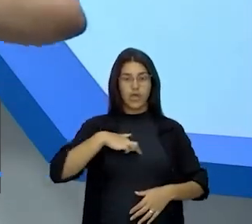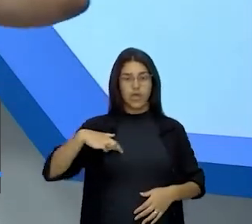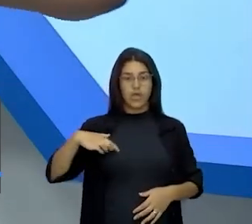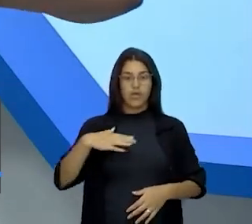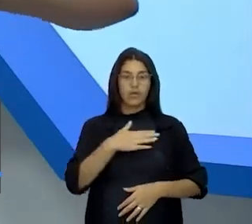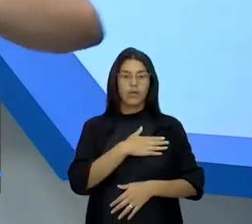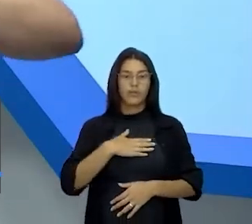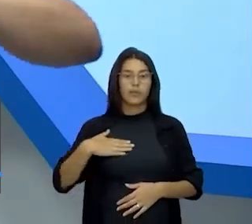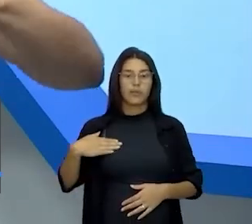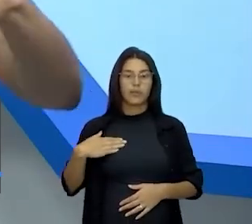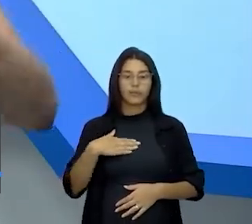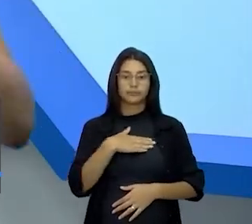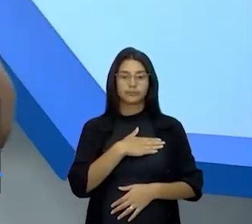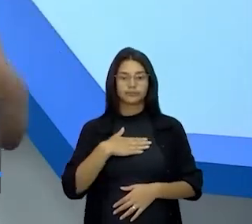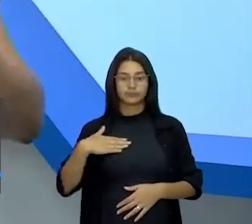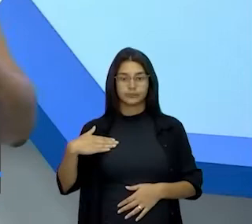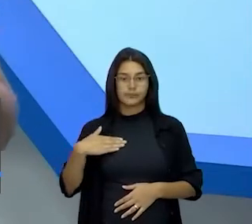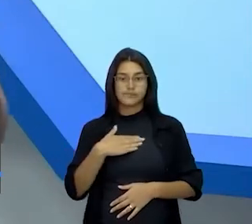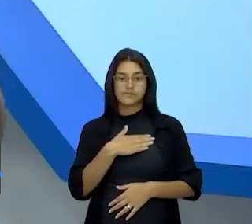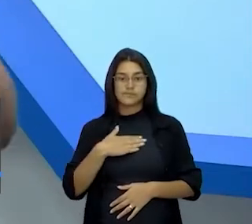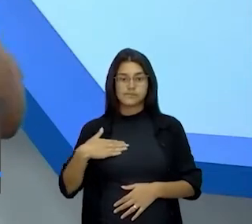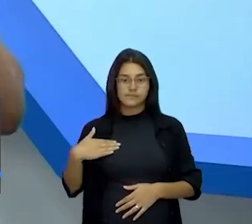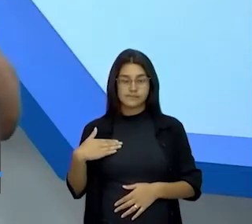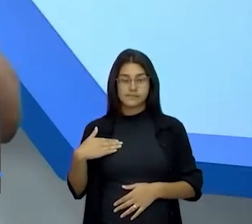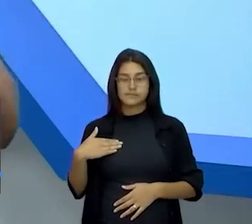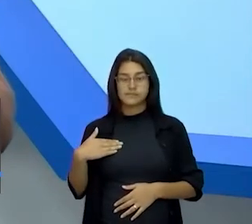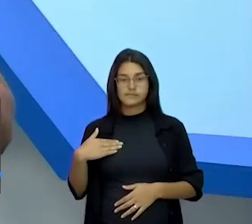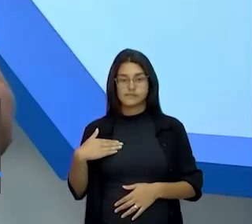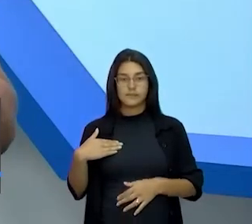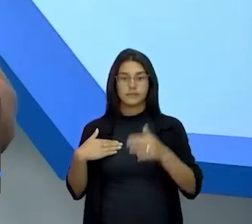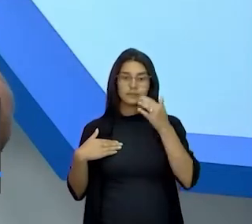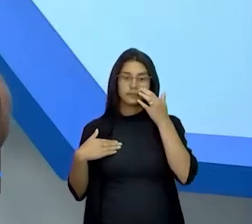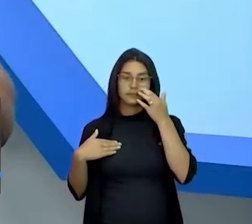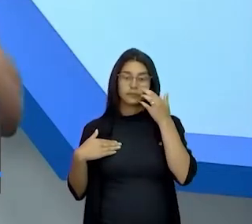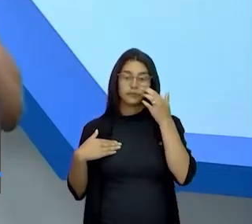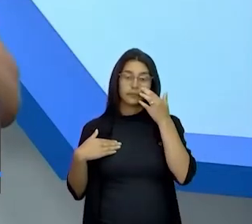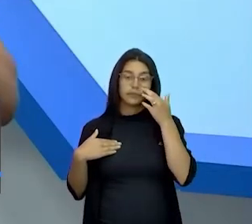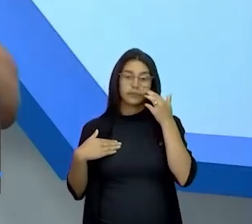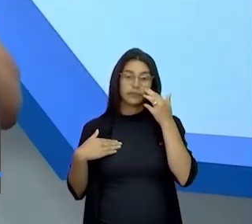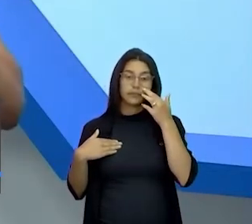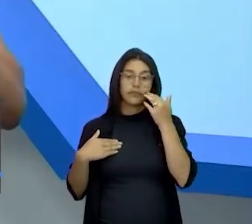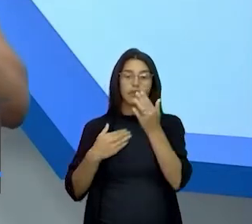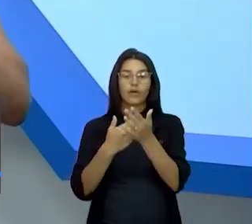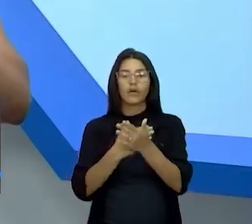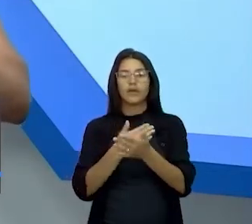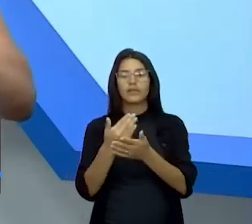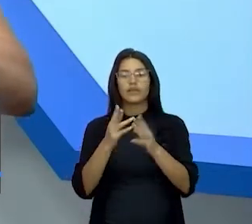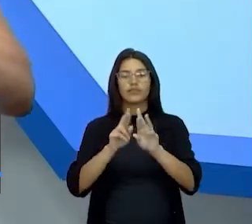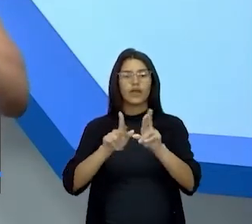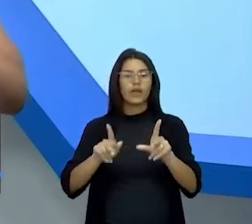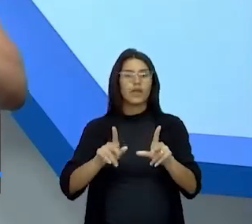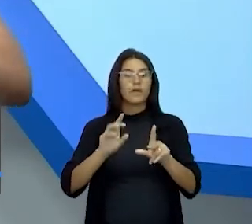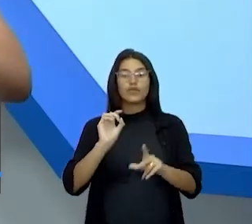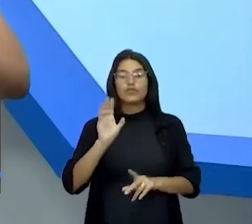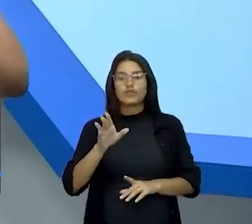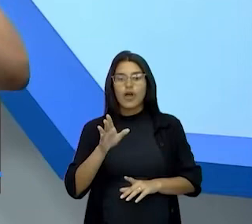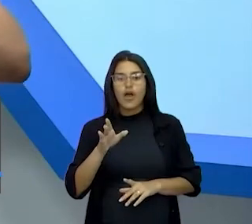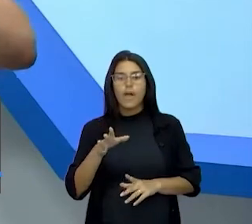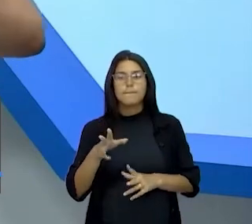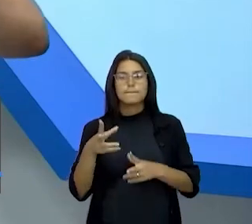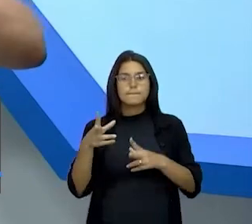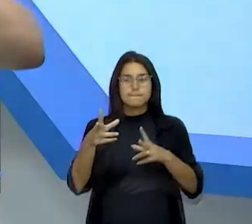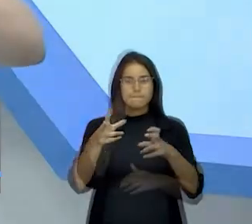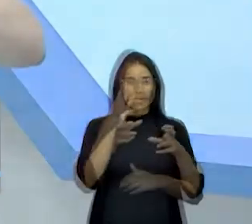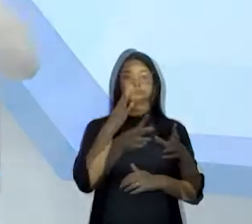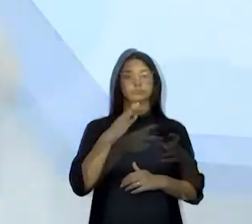né, o peitoral que eu falo é o tórax. Então, a região torácica, né, ali do pulmão, ela começa a ficar arroxeada, mas isso você só